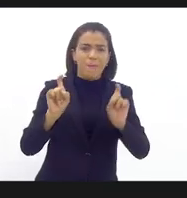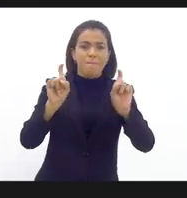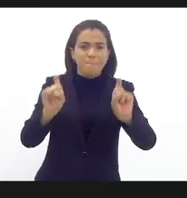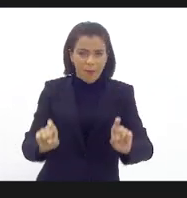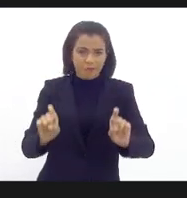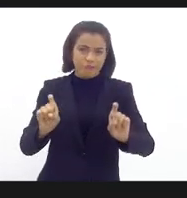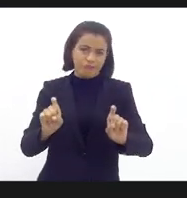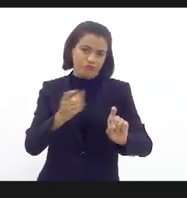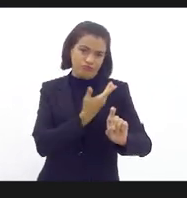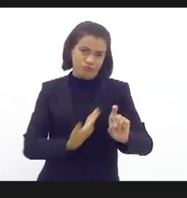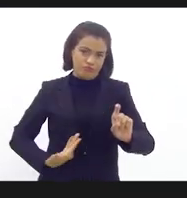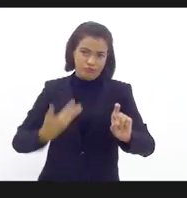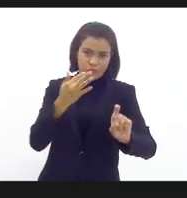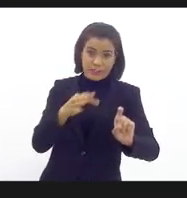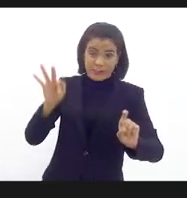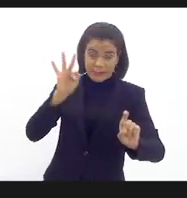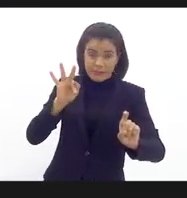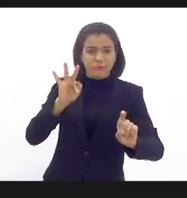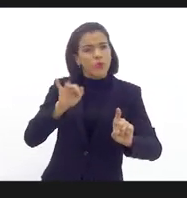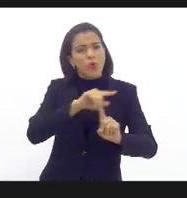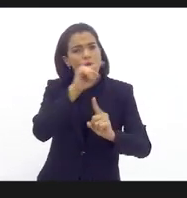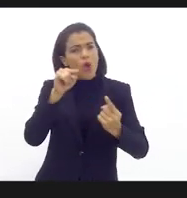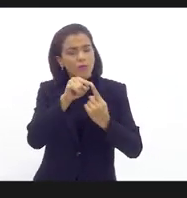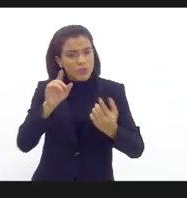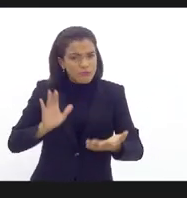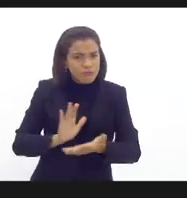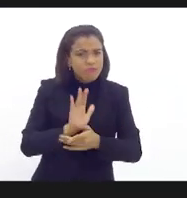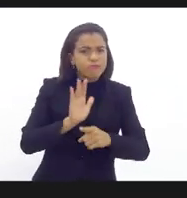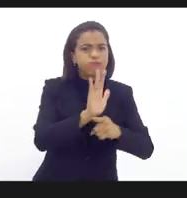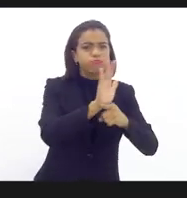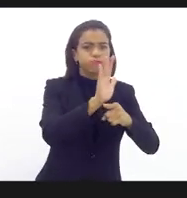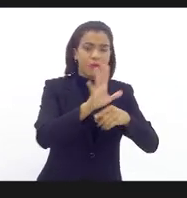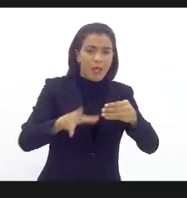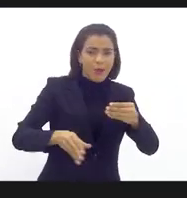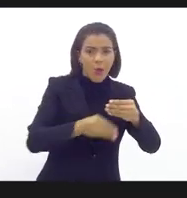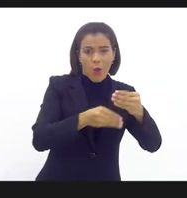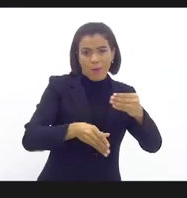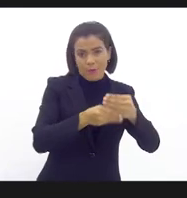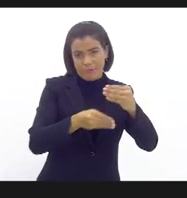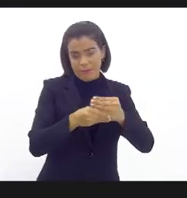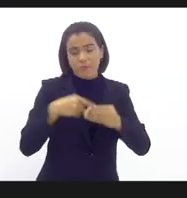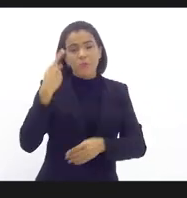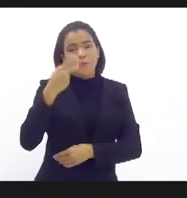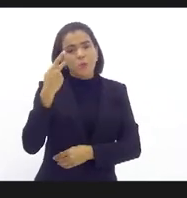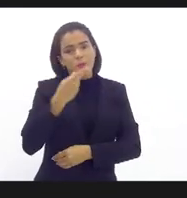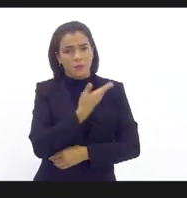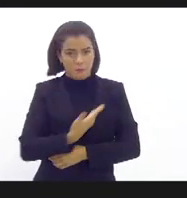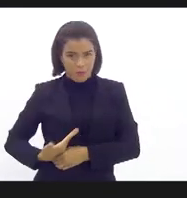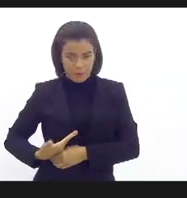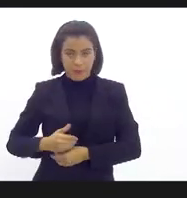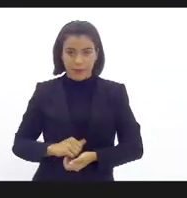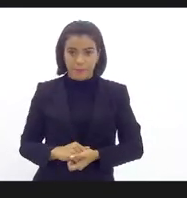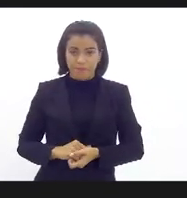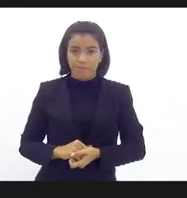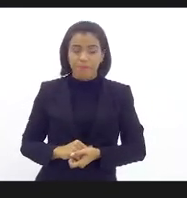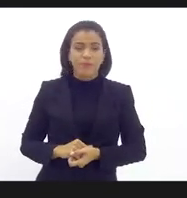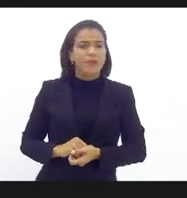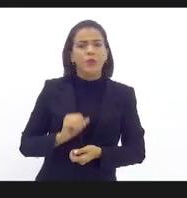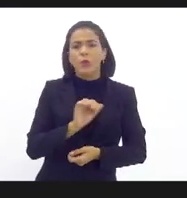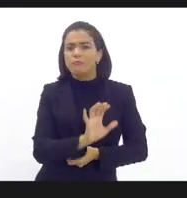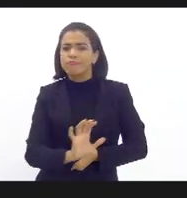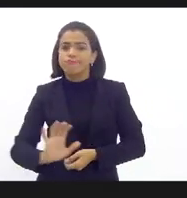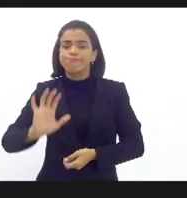mesmo com a com a construção e com a implementação de políticas públicas em todas as